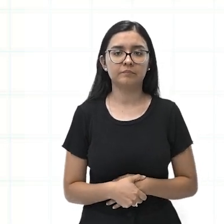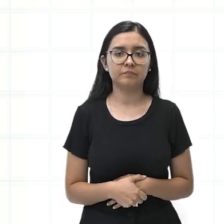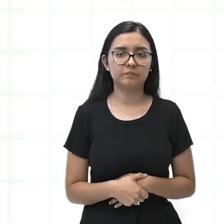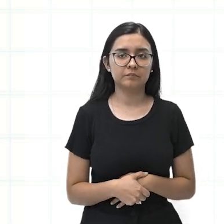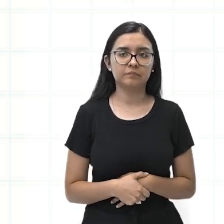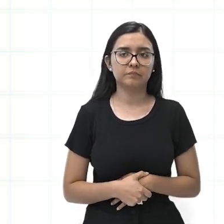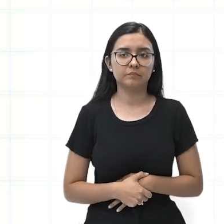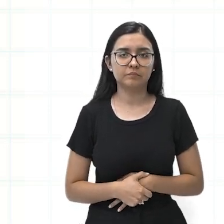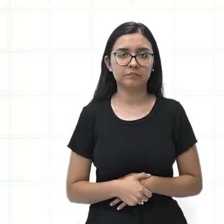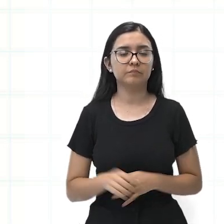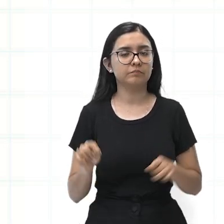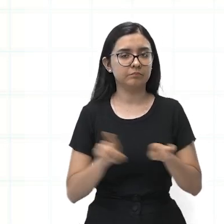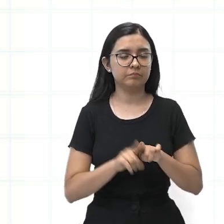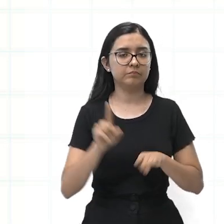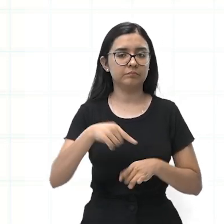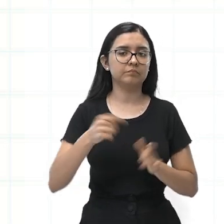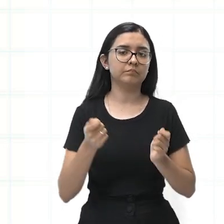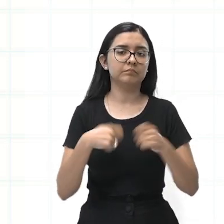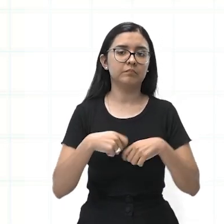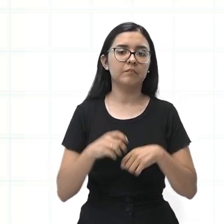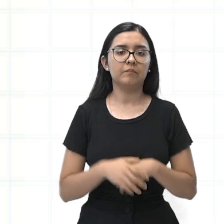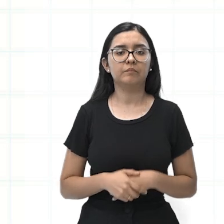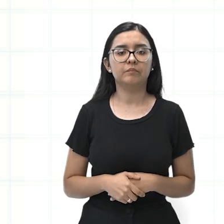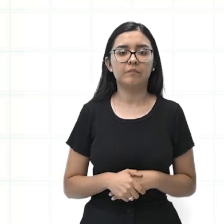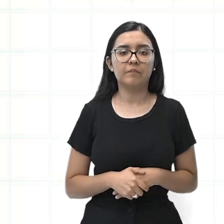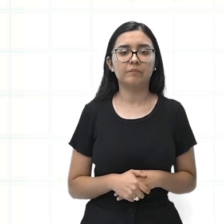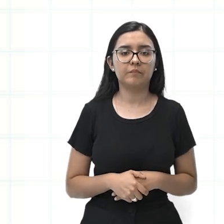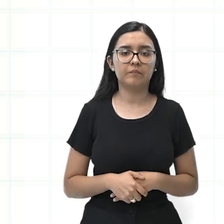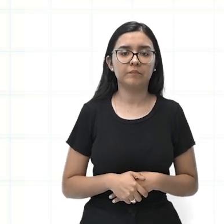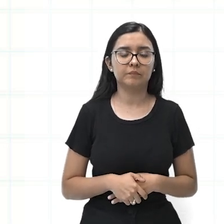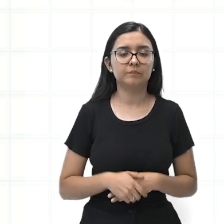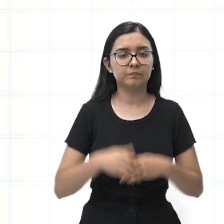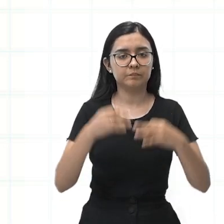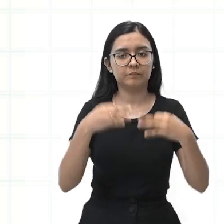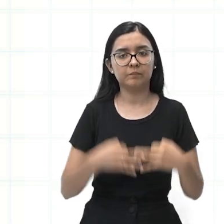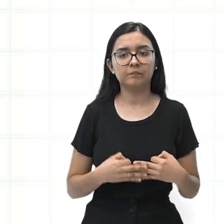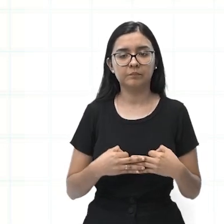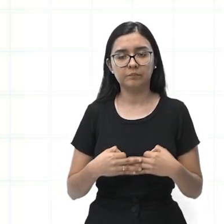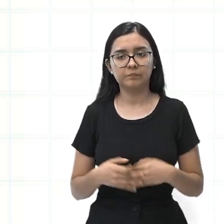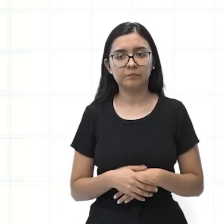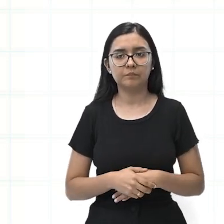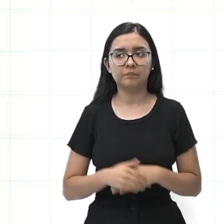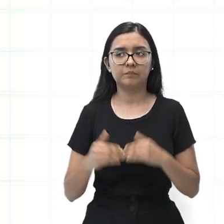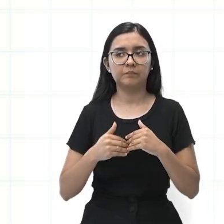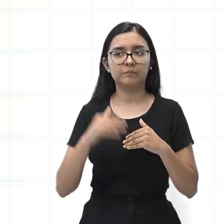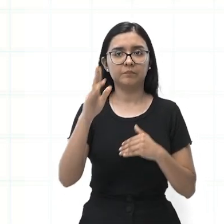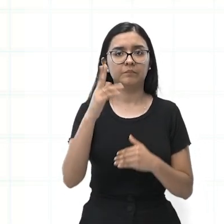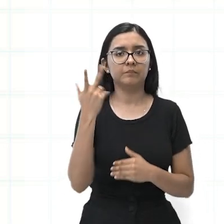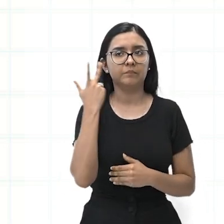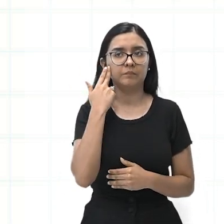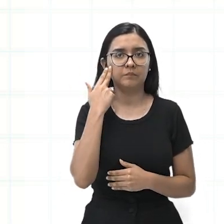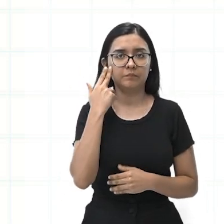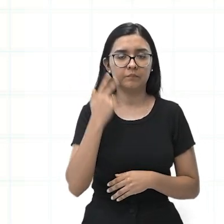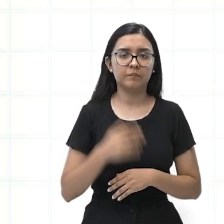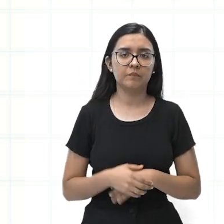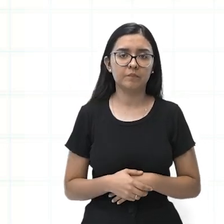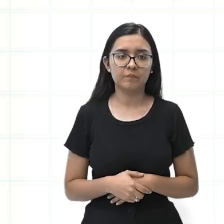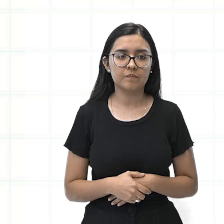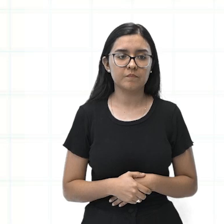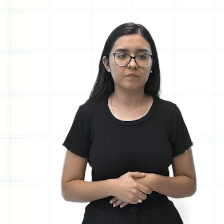1990. Também uma outra forma de se falar, né? De 1 em 1. Tá certo? Mas o mais comum é de 2 em 2 mesmo.